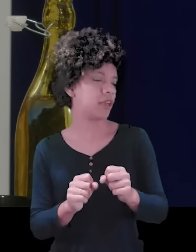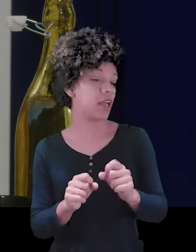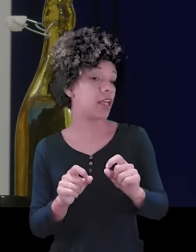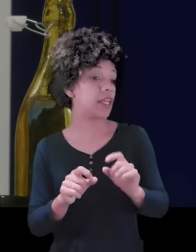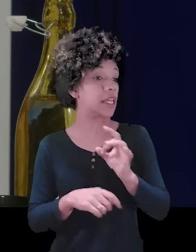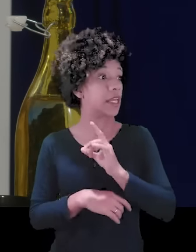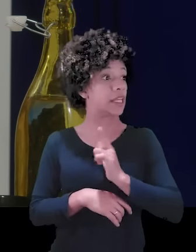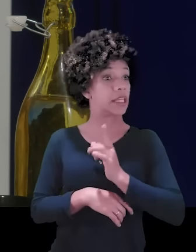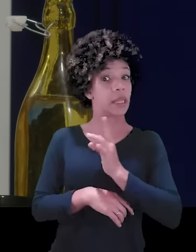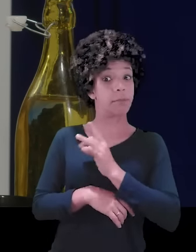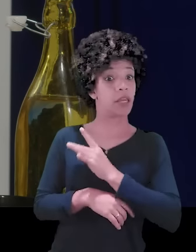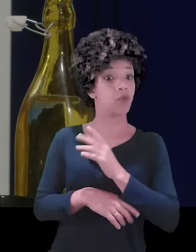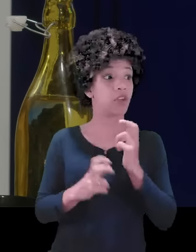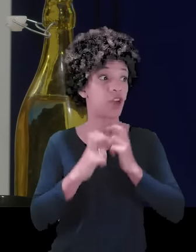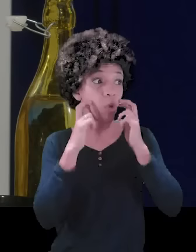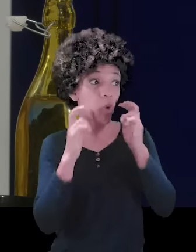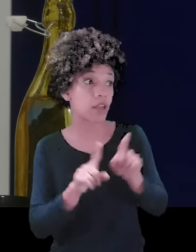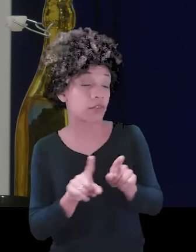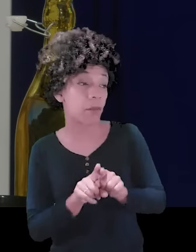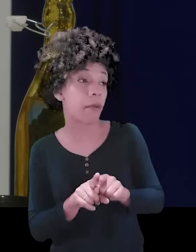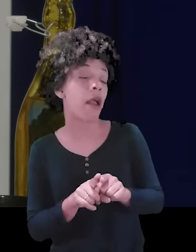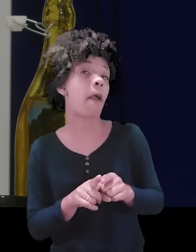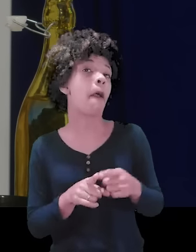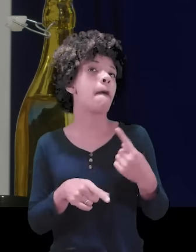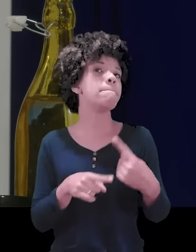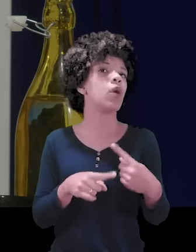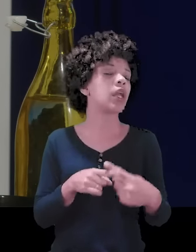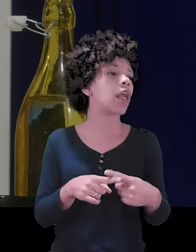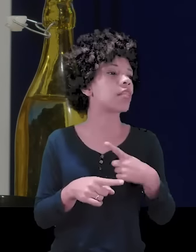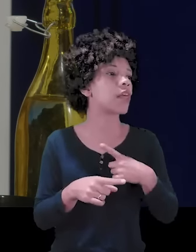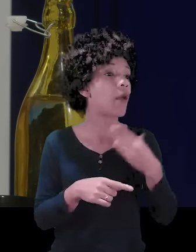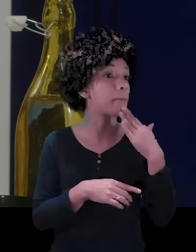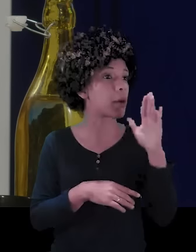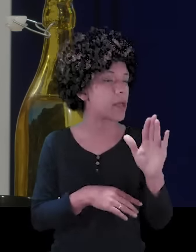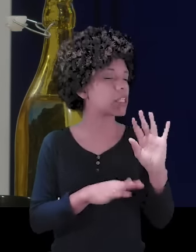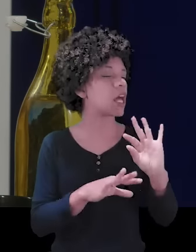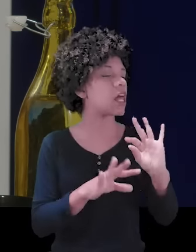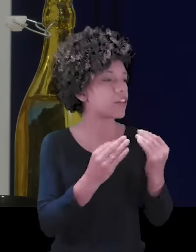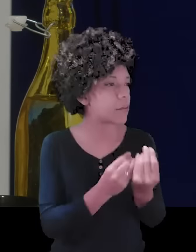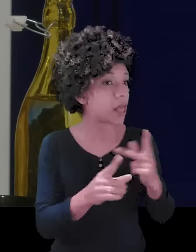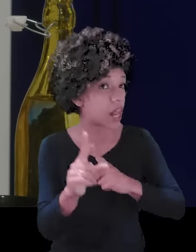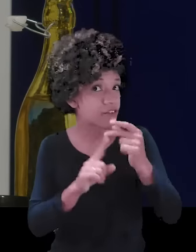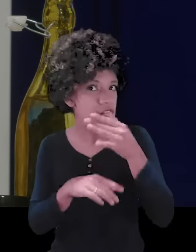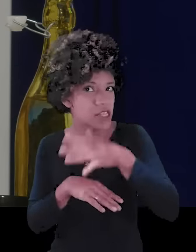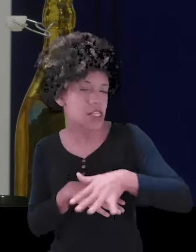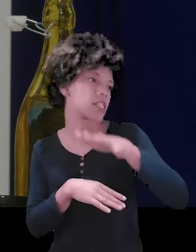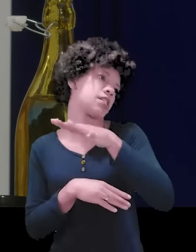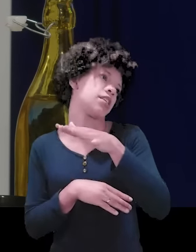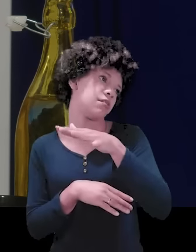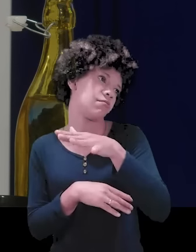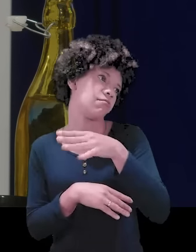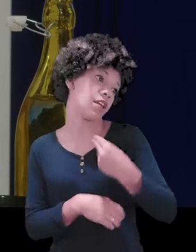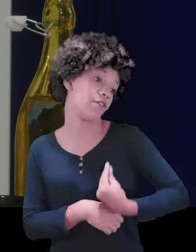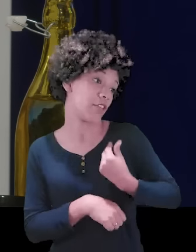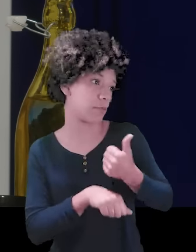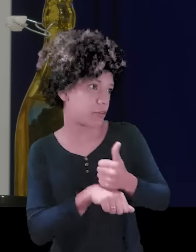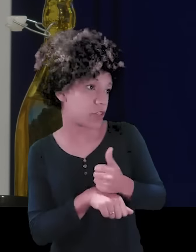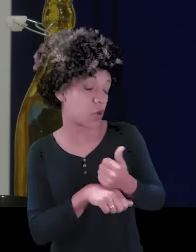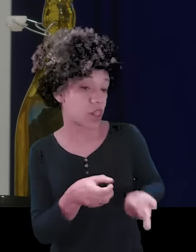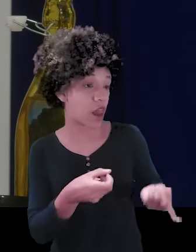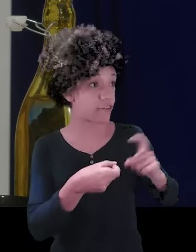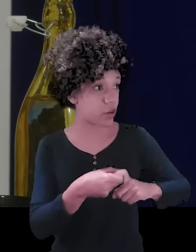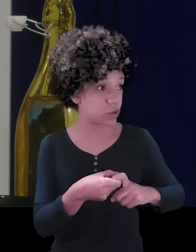as pessoas têm medo de denunciar e tem vergonha porque ela saiu de casa prometendo para família que a televisão foto entendeu aí